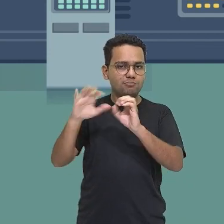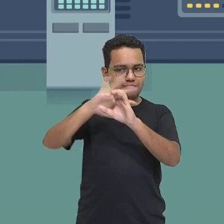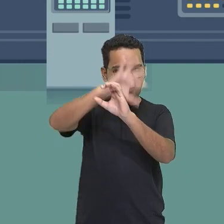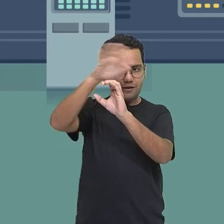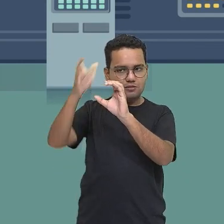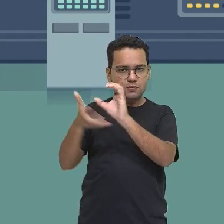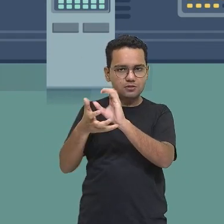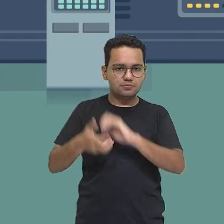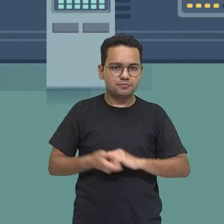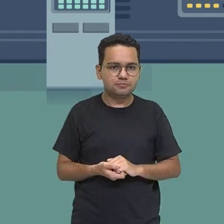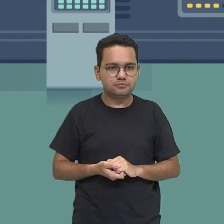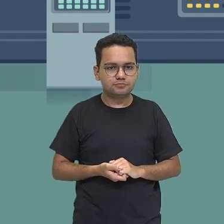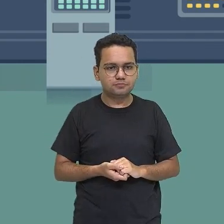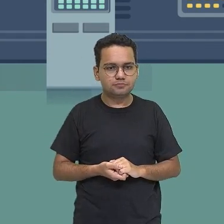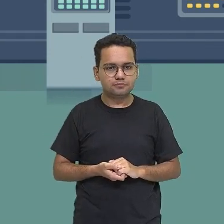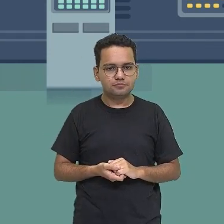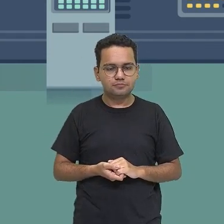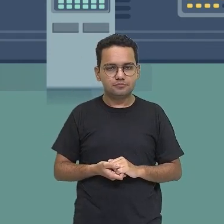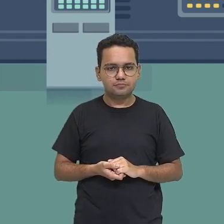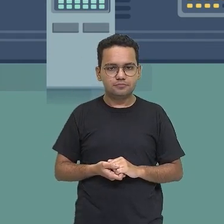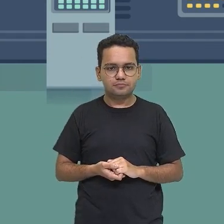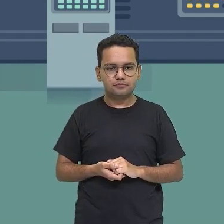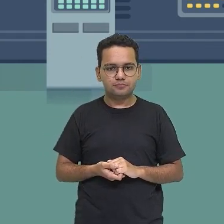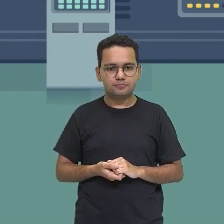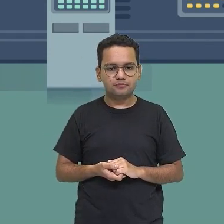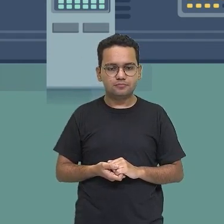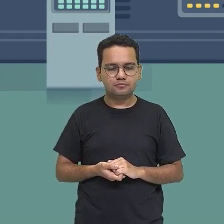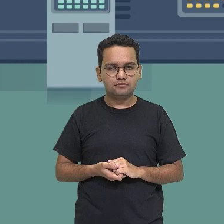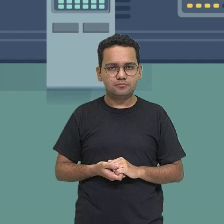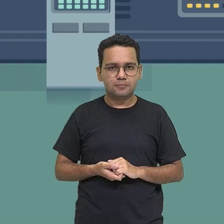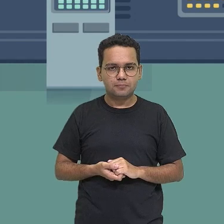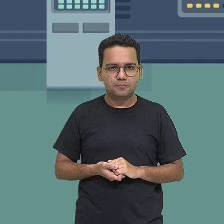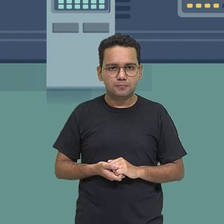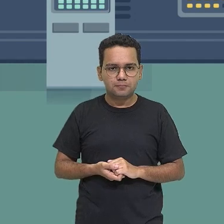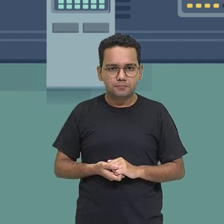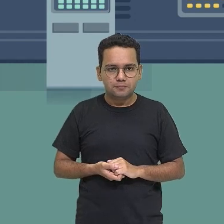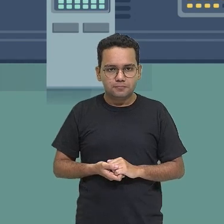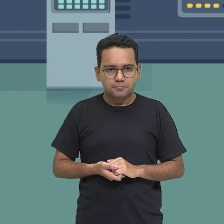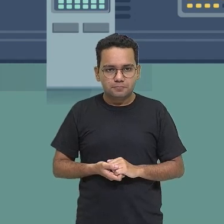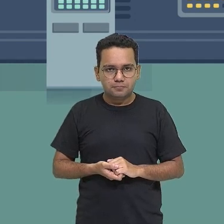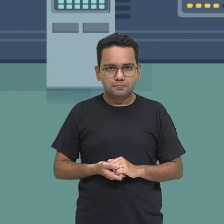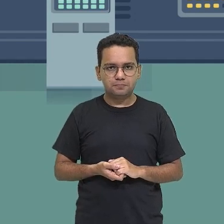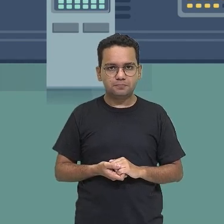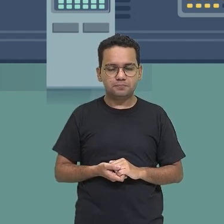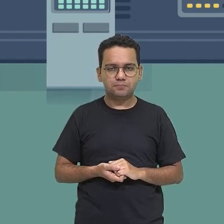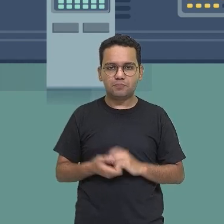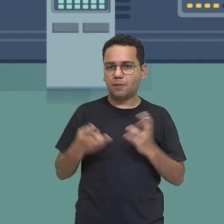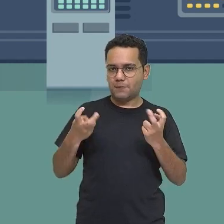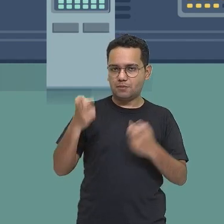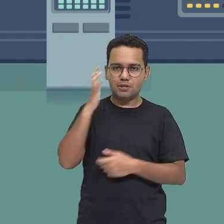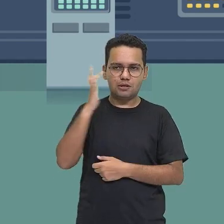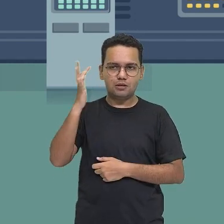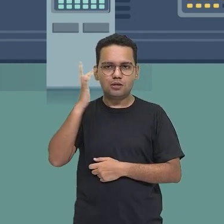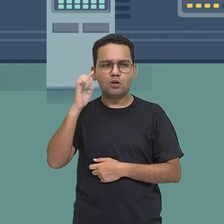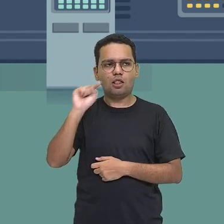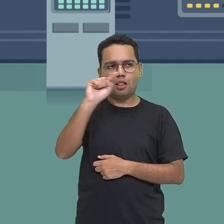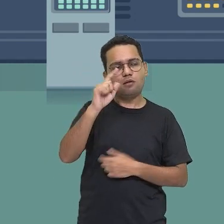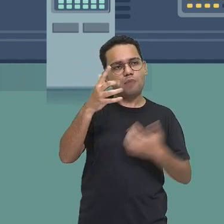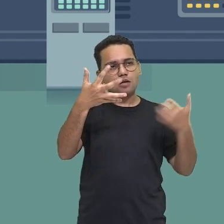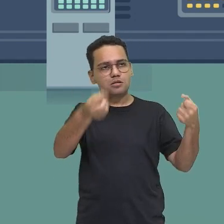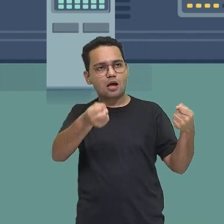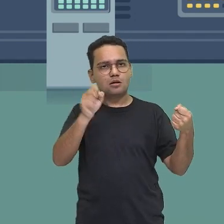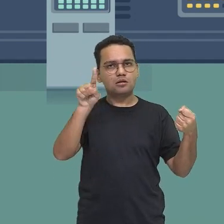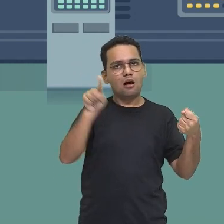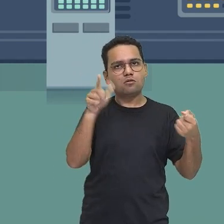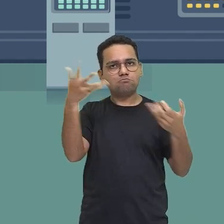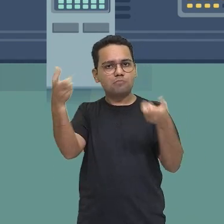atmosfera. Vejam como a teoria, claro que nós não estamos dizendo que uma é mais aceita